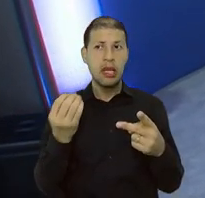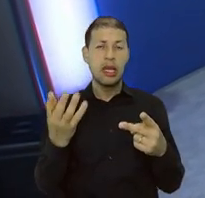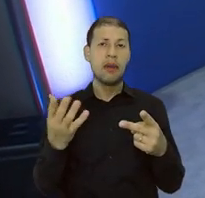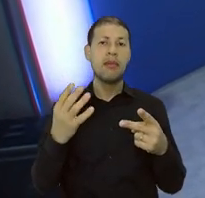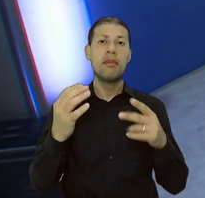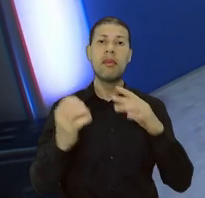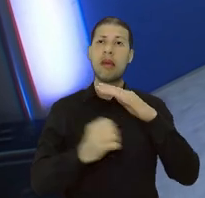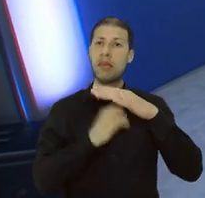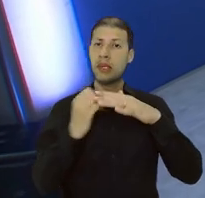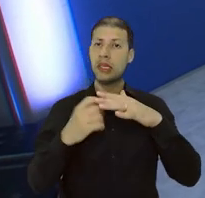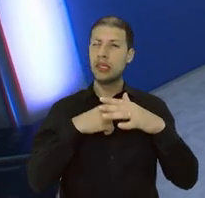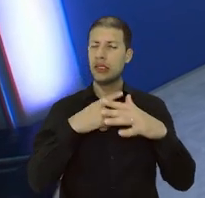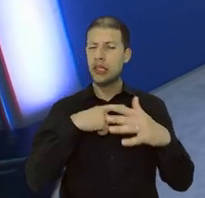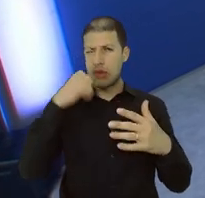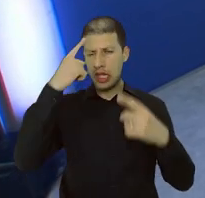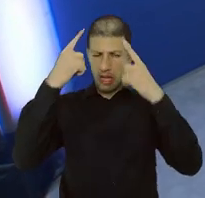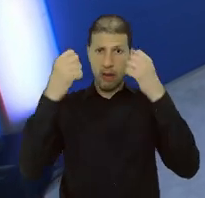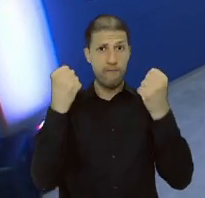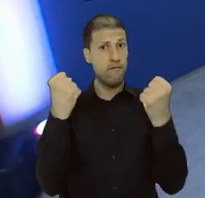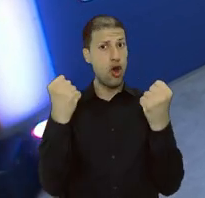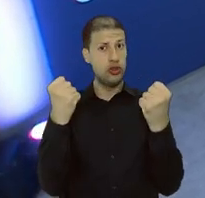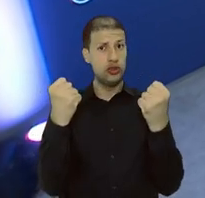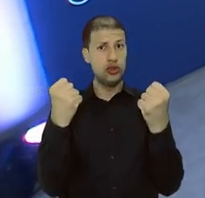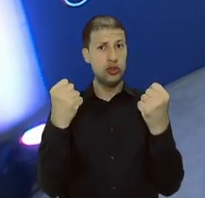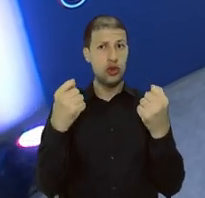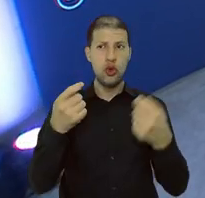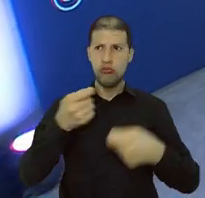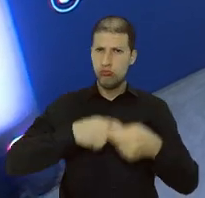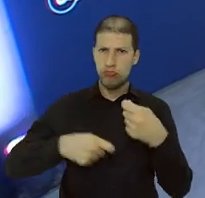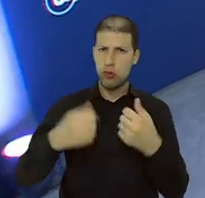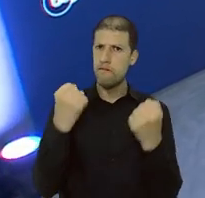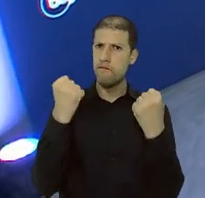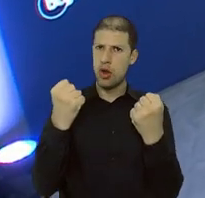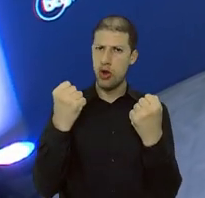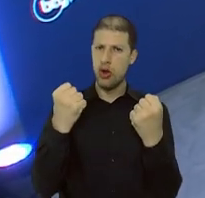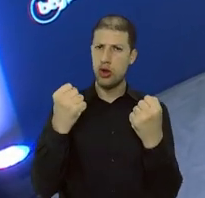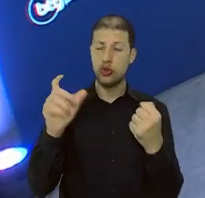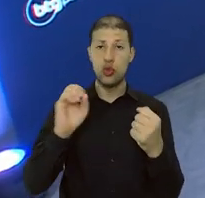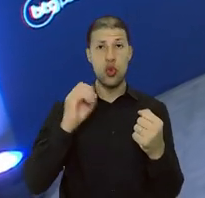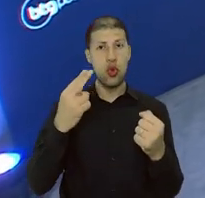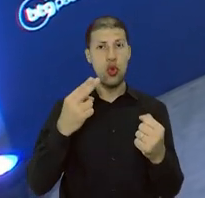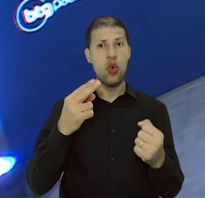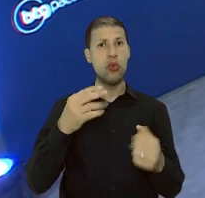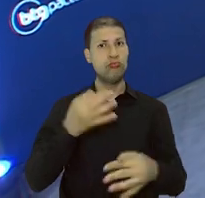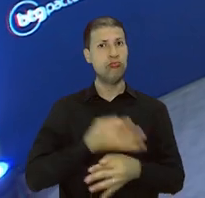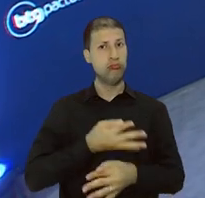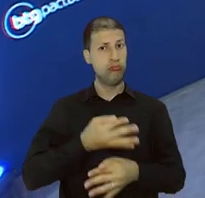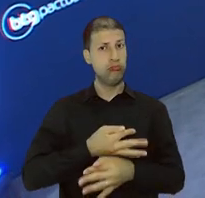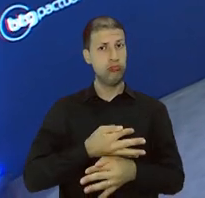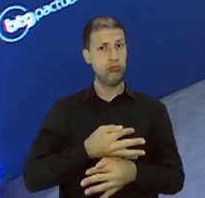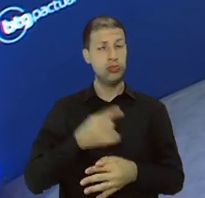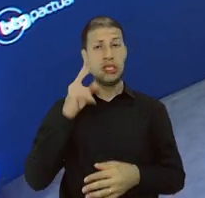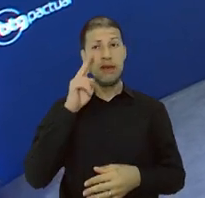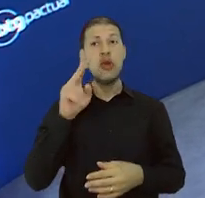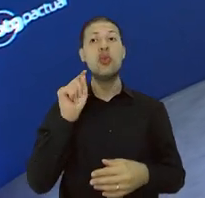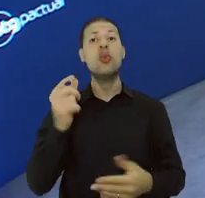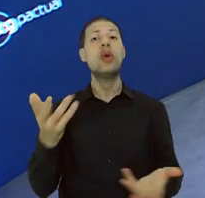que tem uma tese mais robusta ou uma energia mais robusto que foram mais disciplinadas que que você tá vendo aí